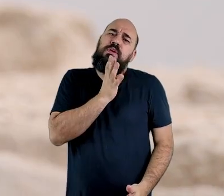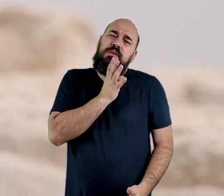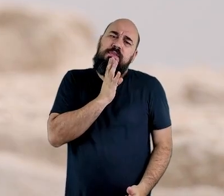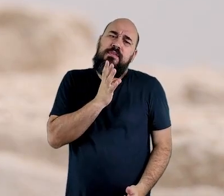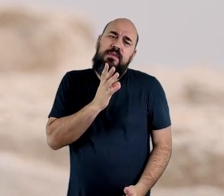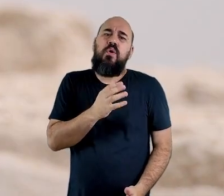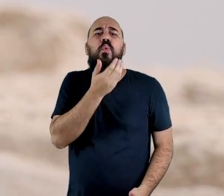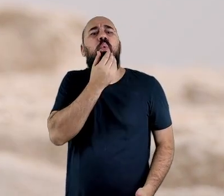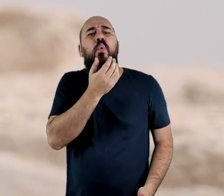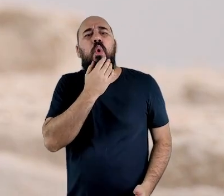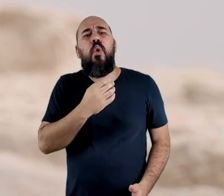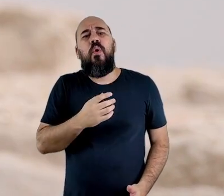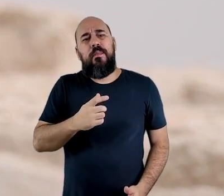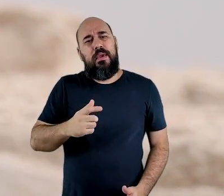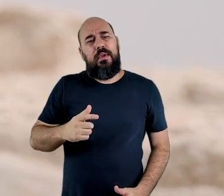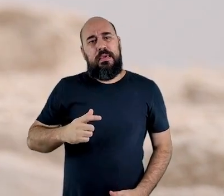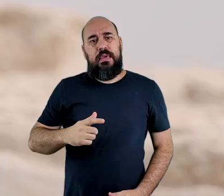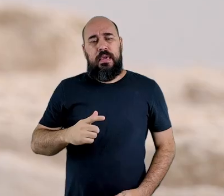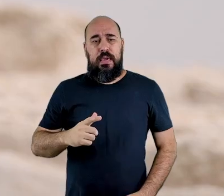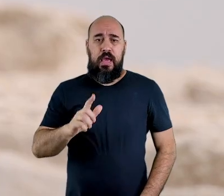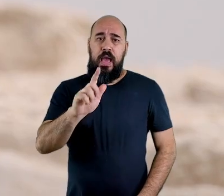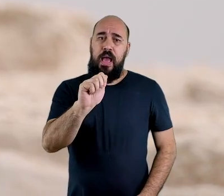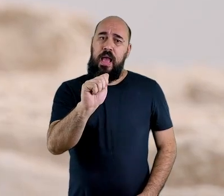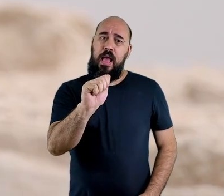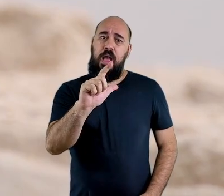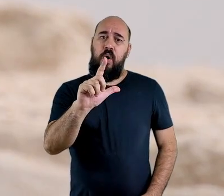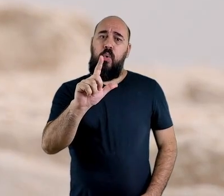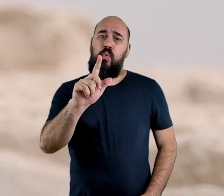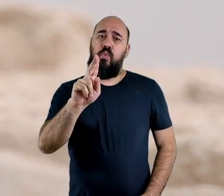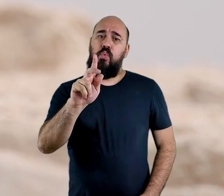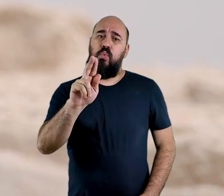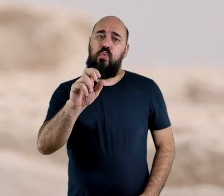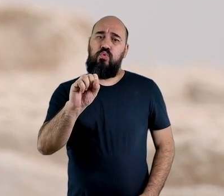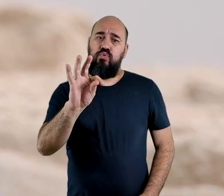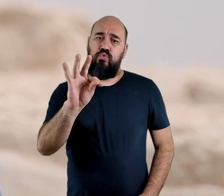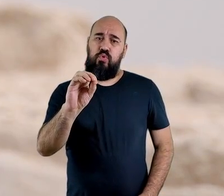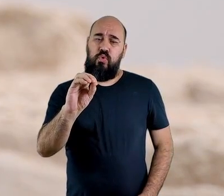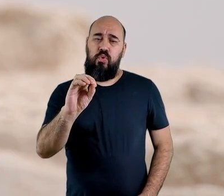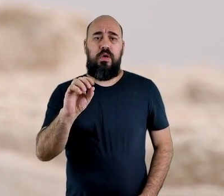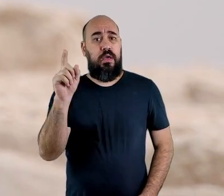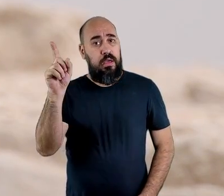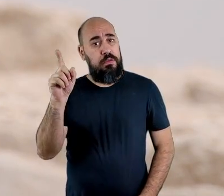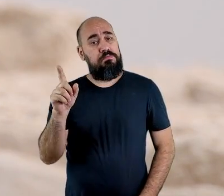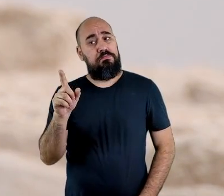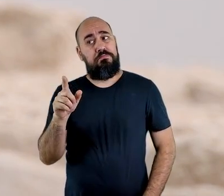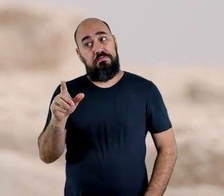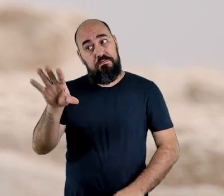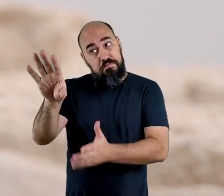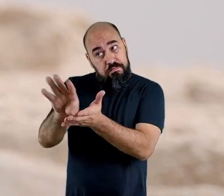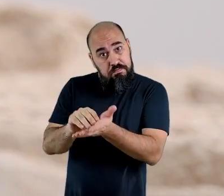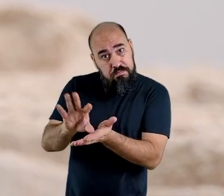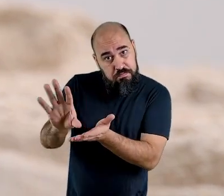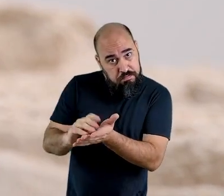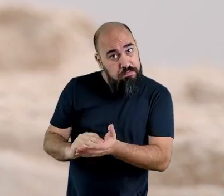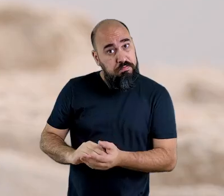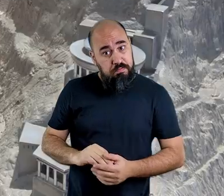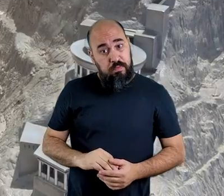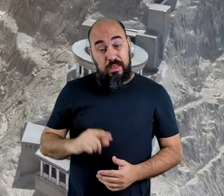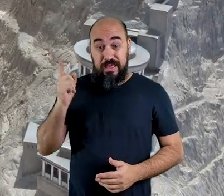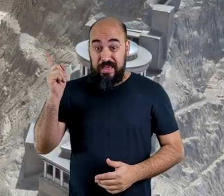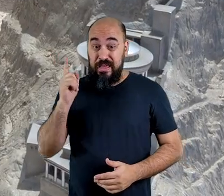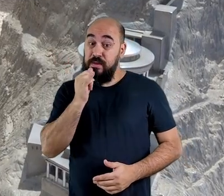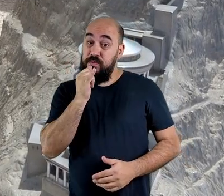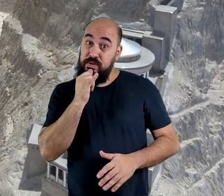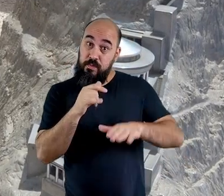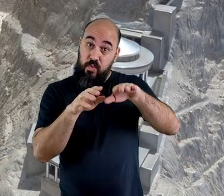o imperador em Roma. Por exemplo, o edifício arredondado no nível médio, que alguns afirmam que talvez